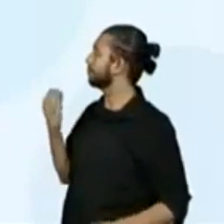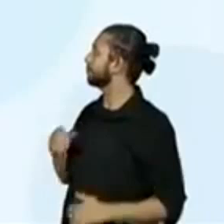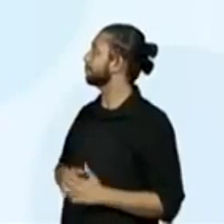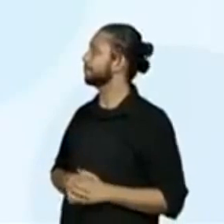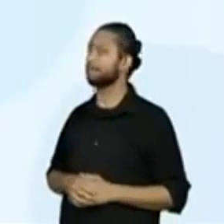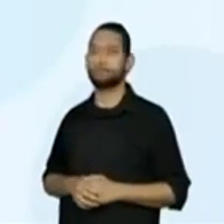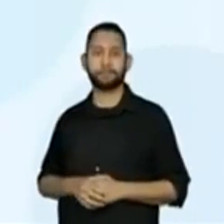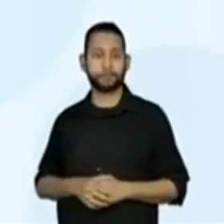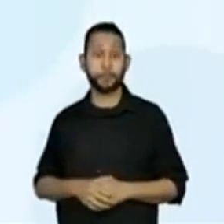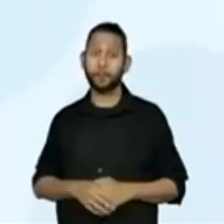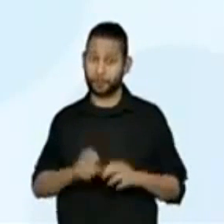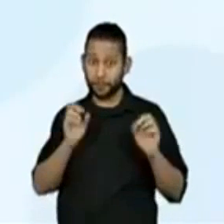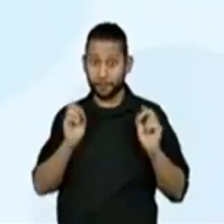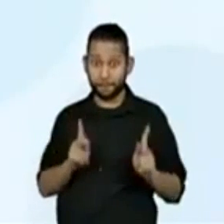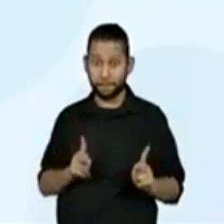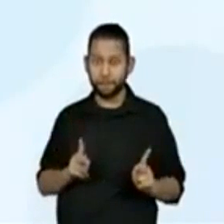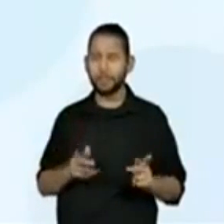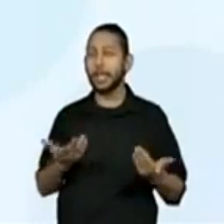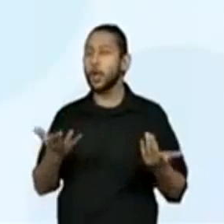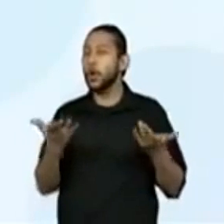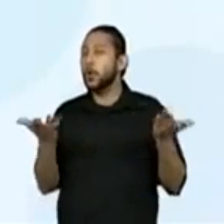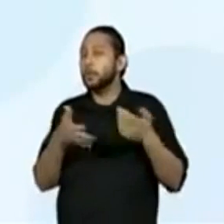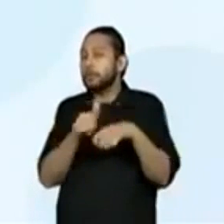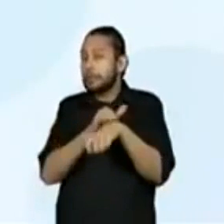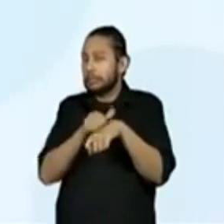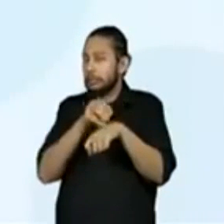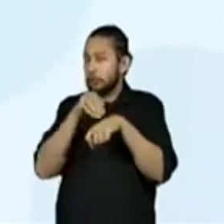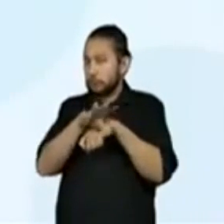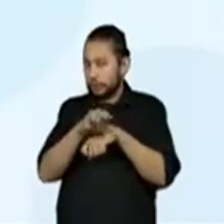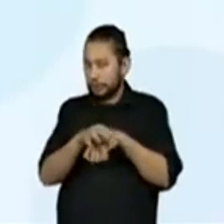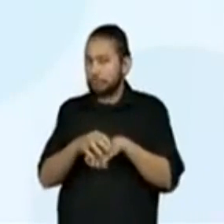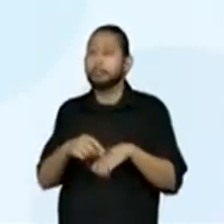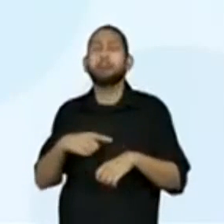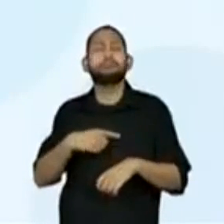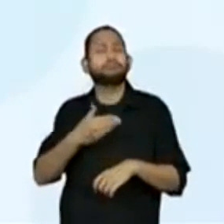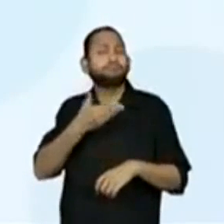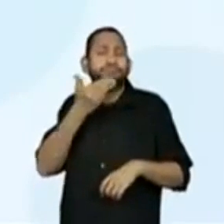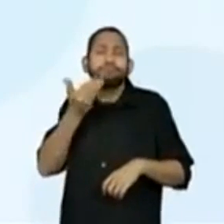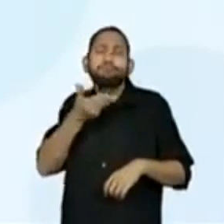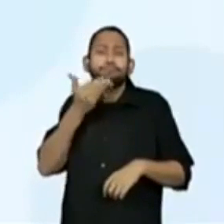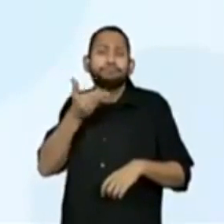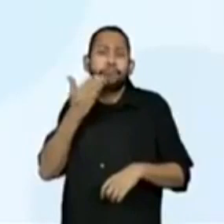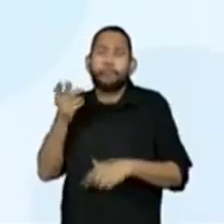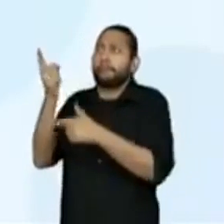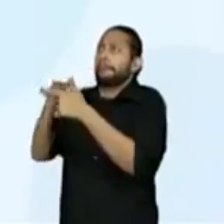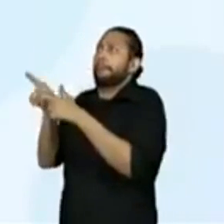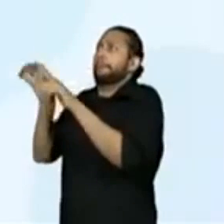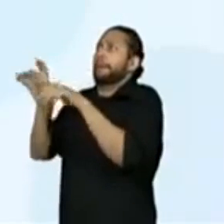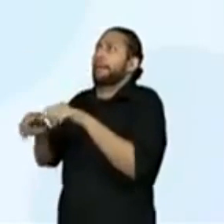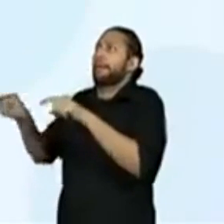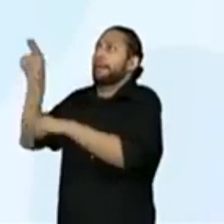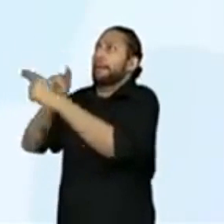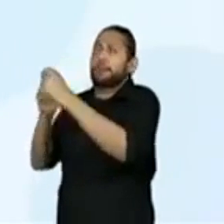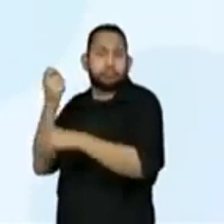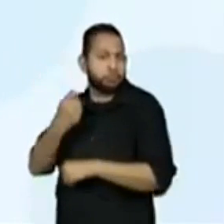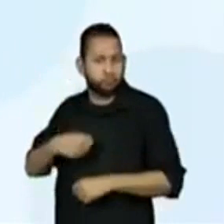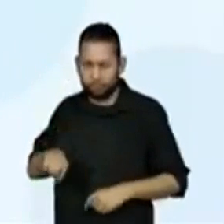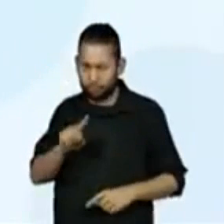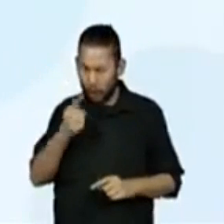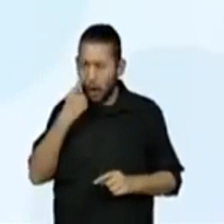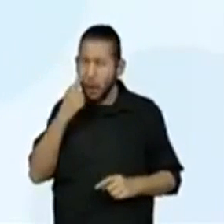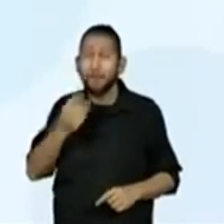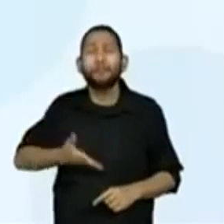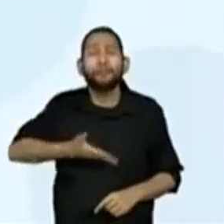centésimos. Certo, pessoal? Professora, você falou que tem uma dica e que não utiliza a divisão. Sim. Olha